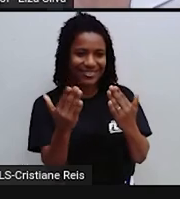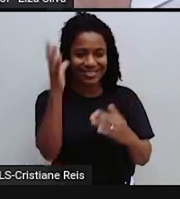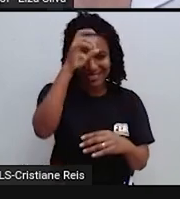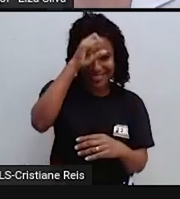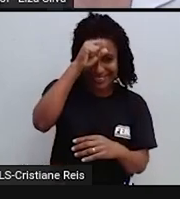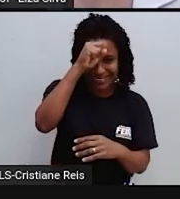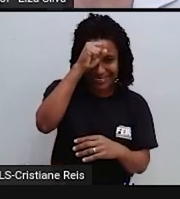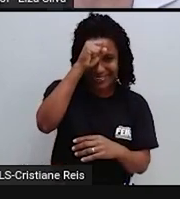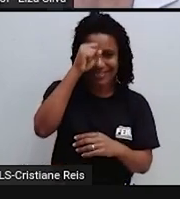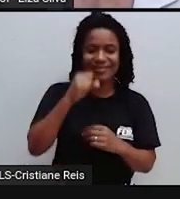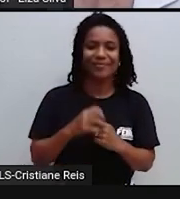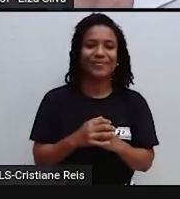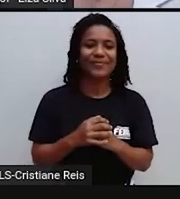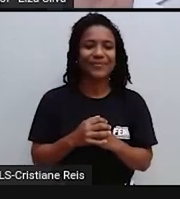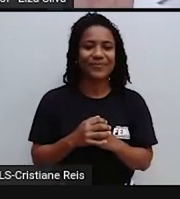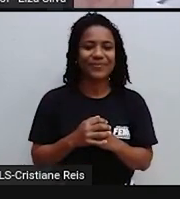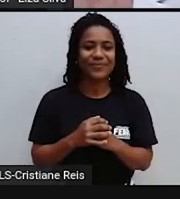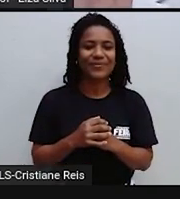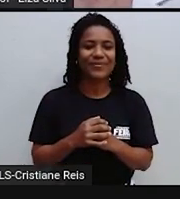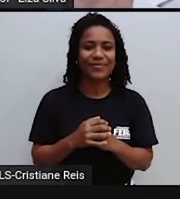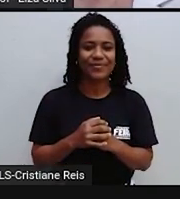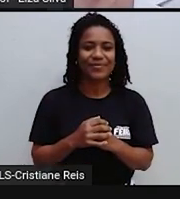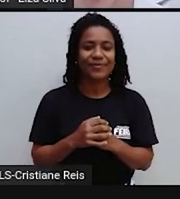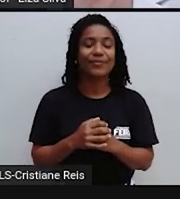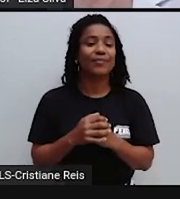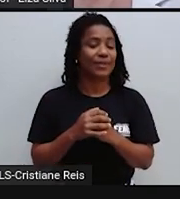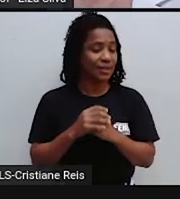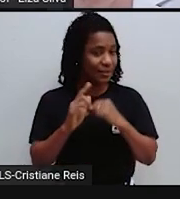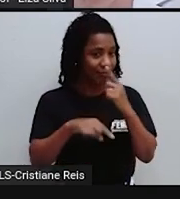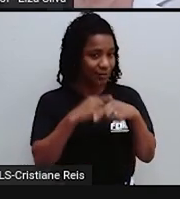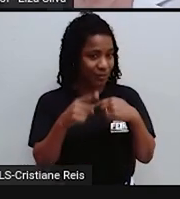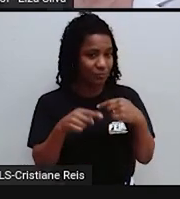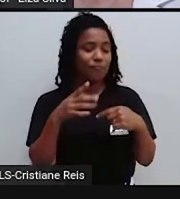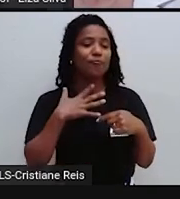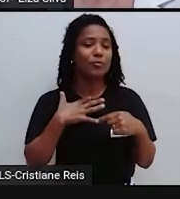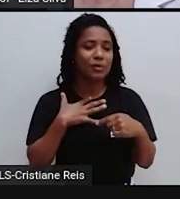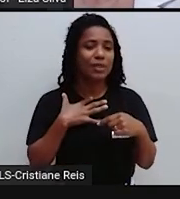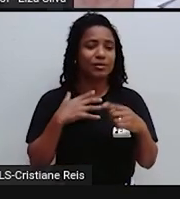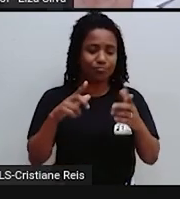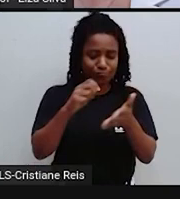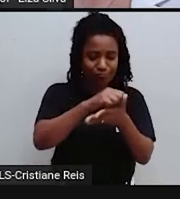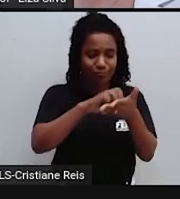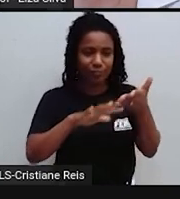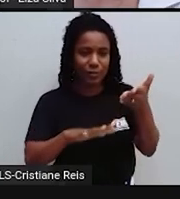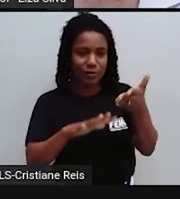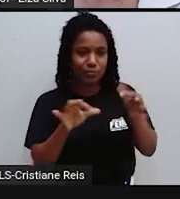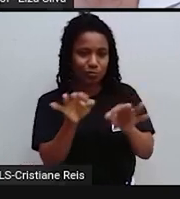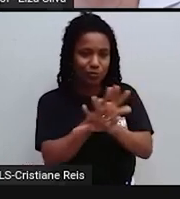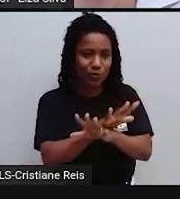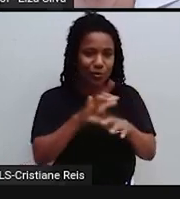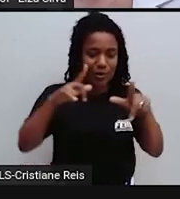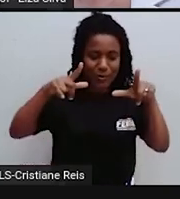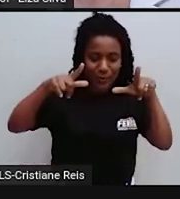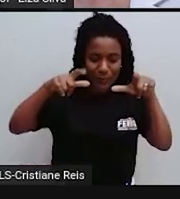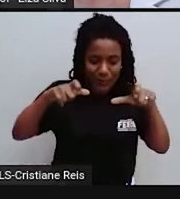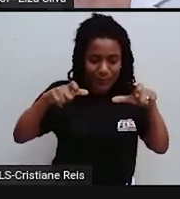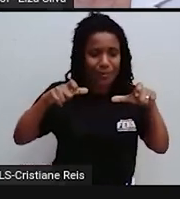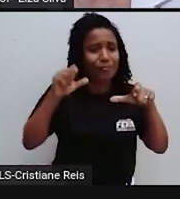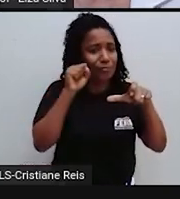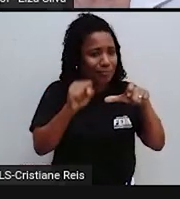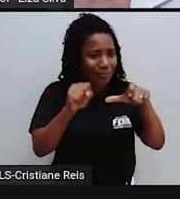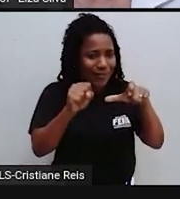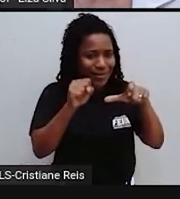aprendeu este tempo verbal. E por fim, caso você queira compartilhar conosco a sua experiência, você